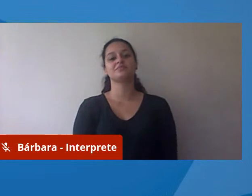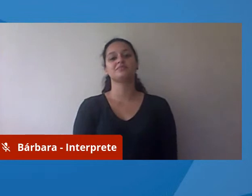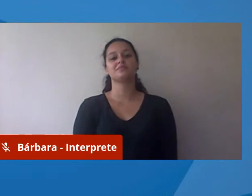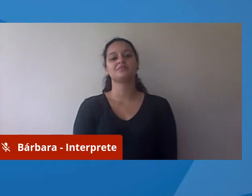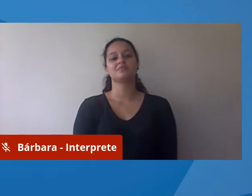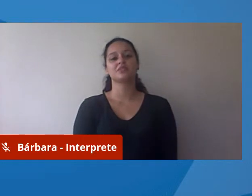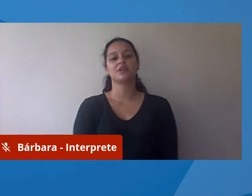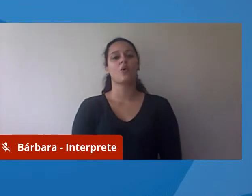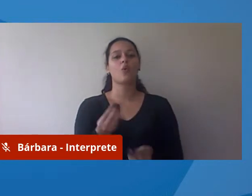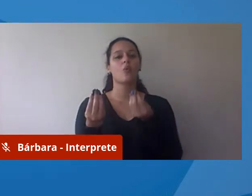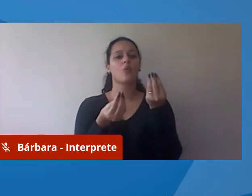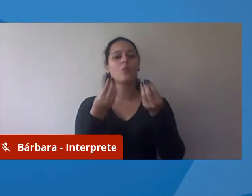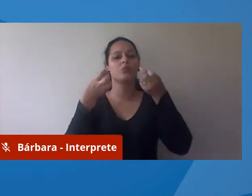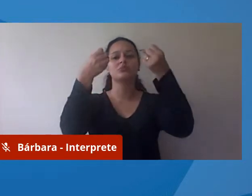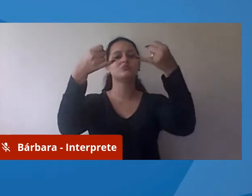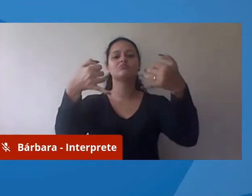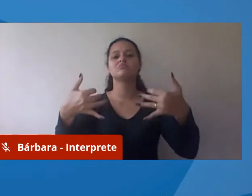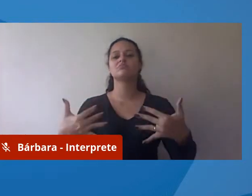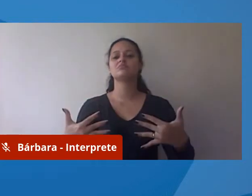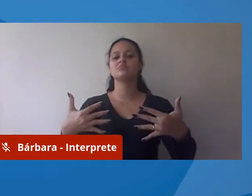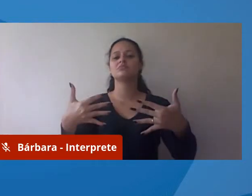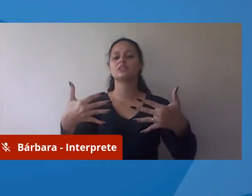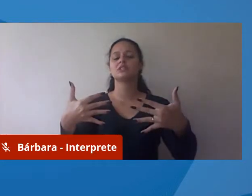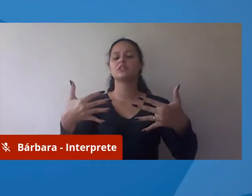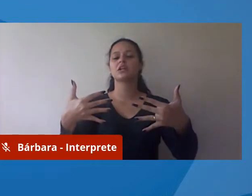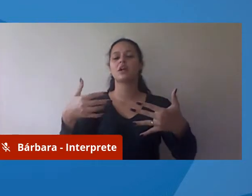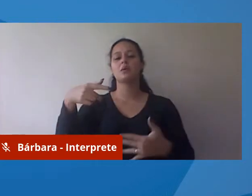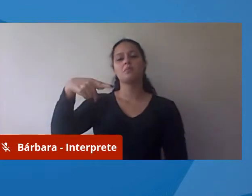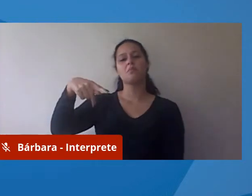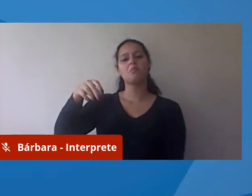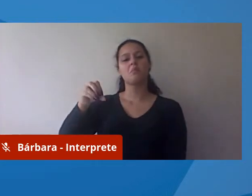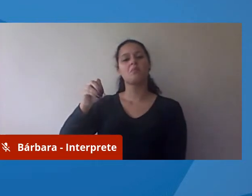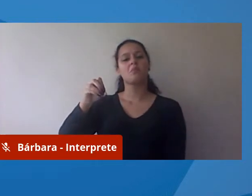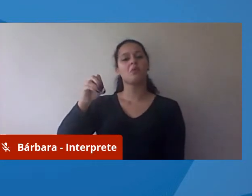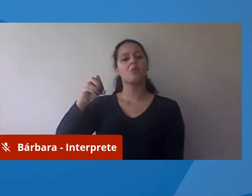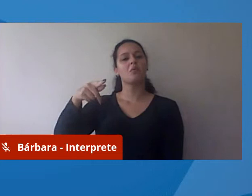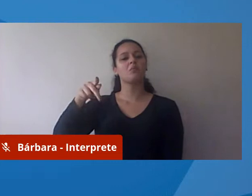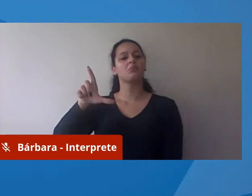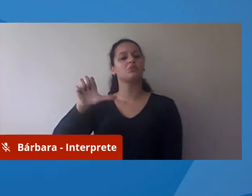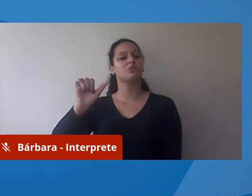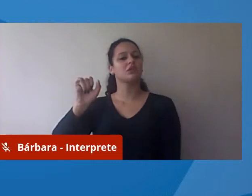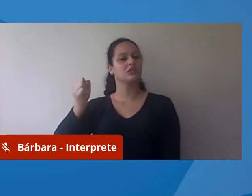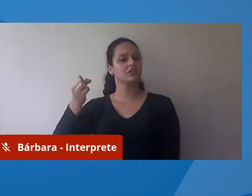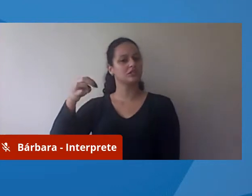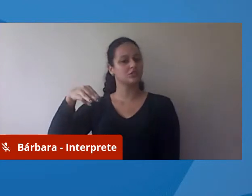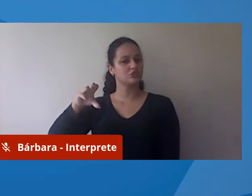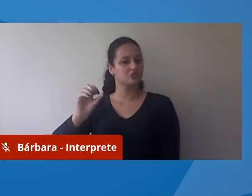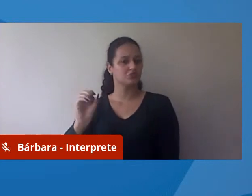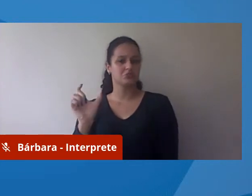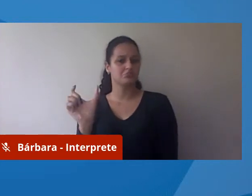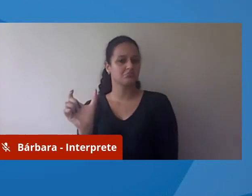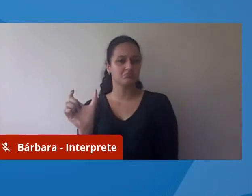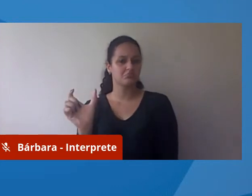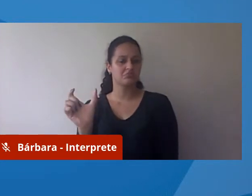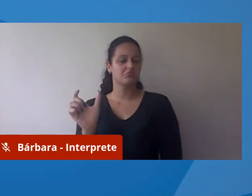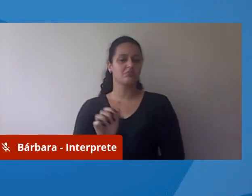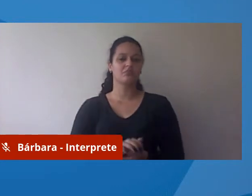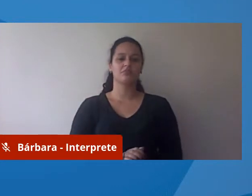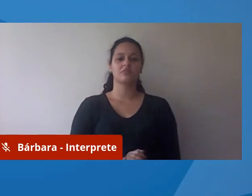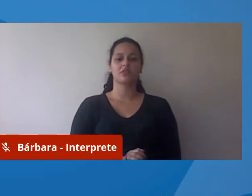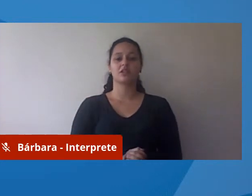Como é que eles definem populismo? Se você lê os escritos dele, por exemplo, Taguieff, na França e outros,